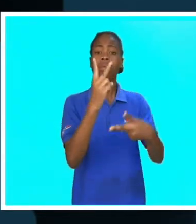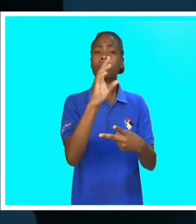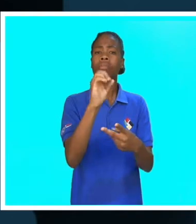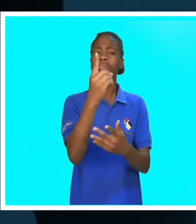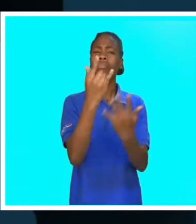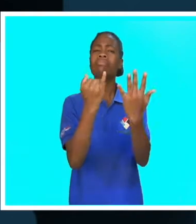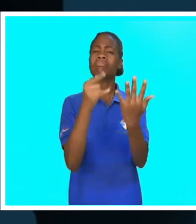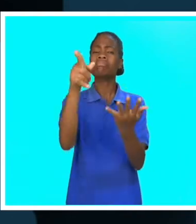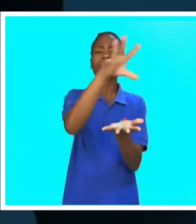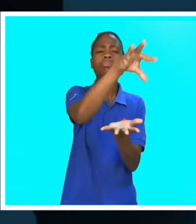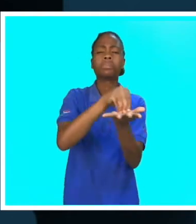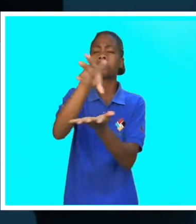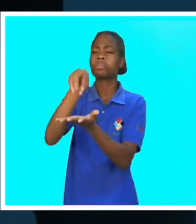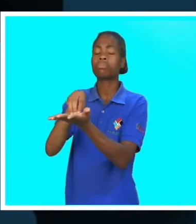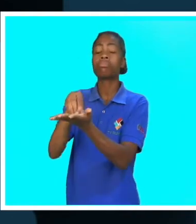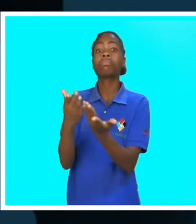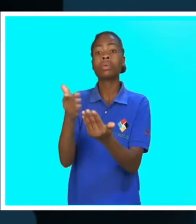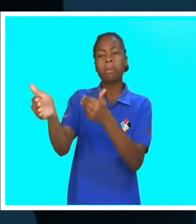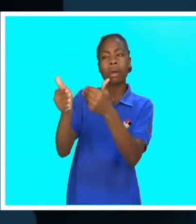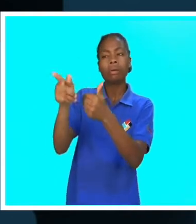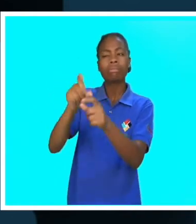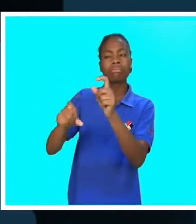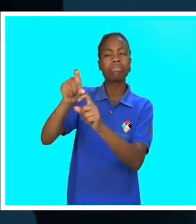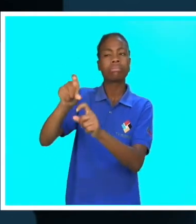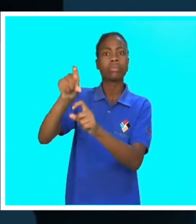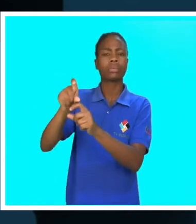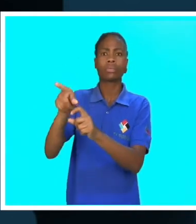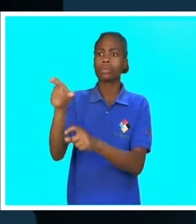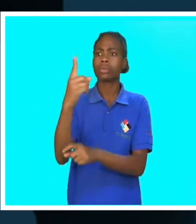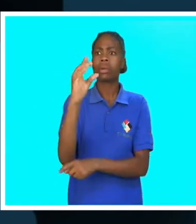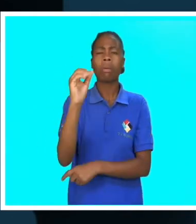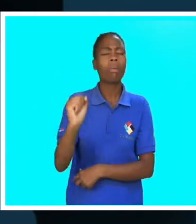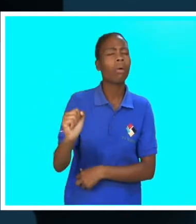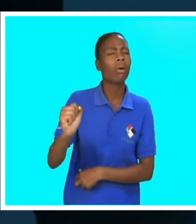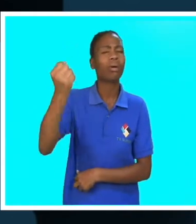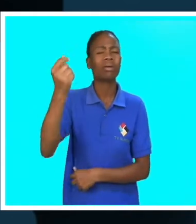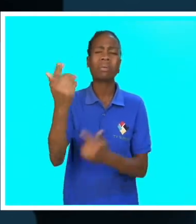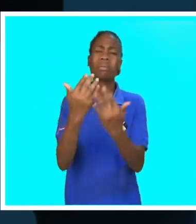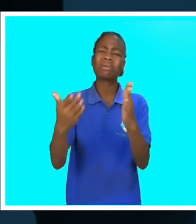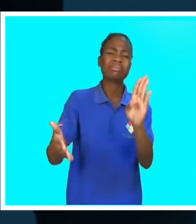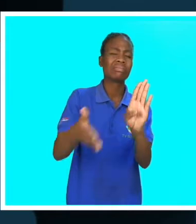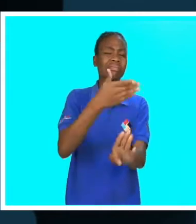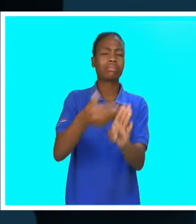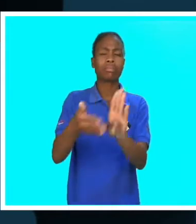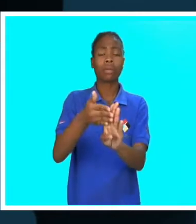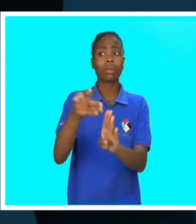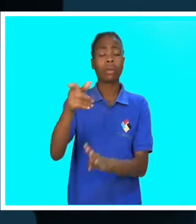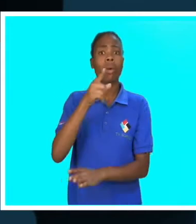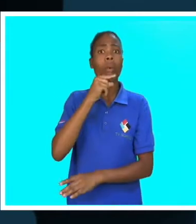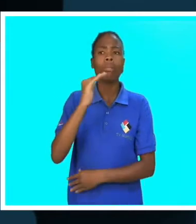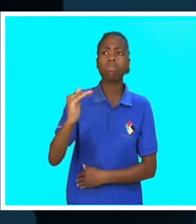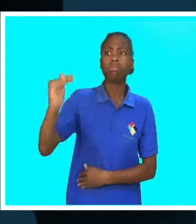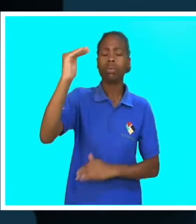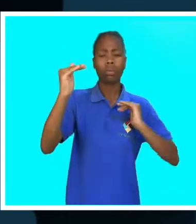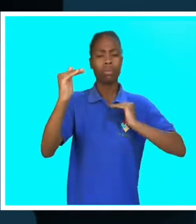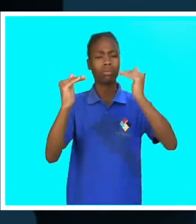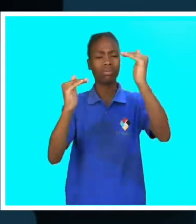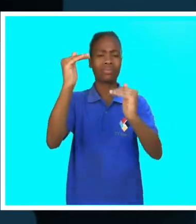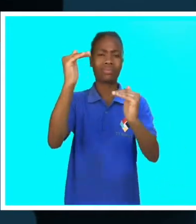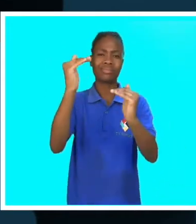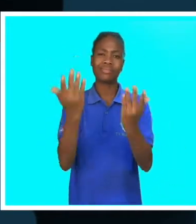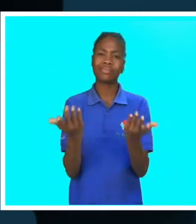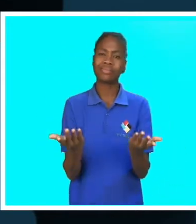passado foram reportados mais de 25 mil casos contra 16 mil registrados em 2016, o